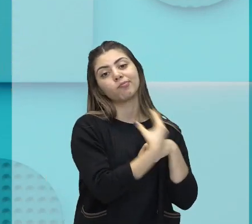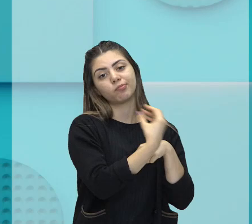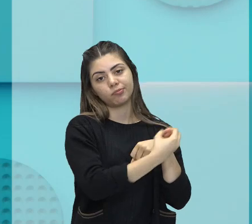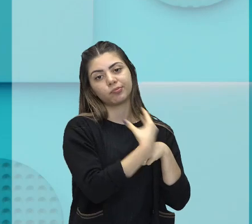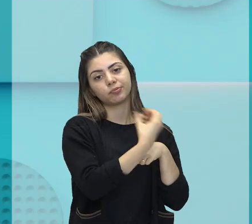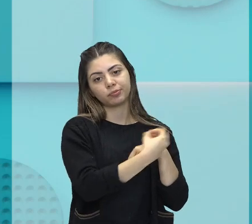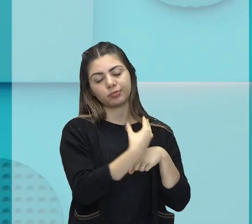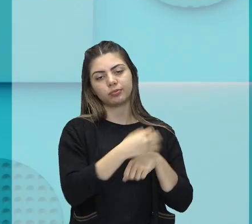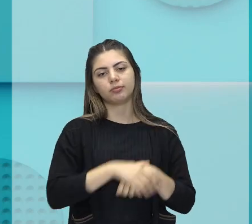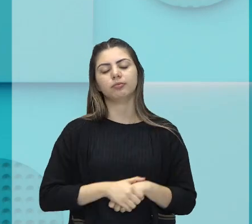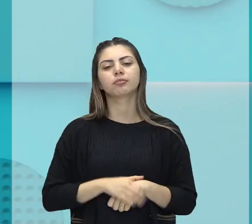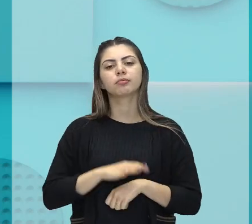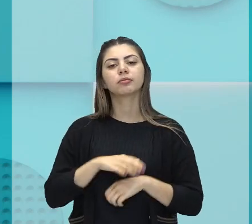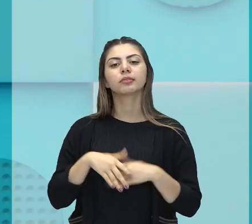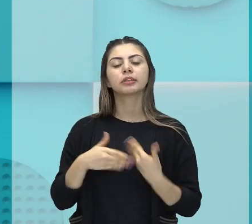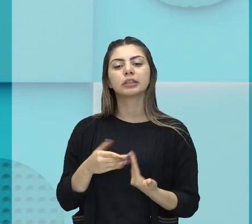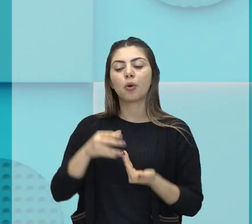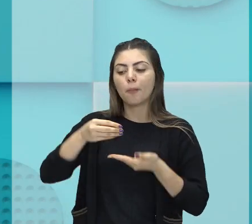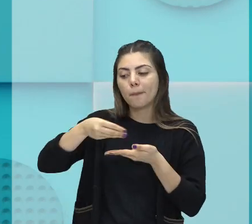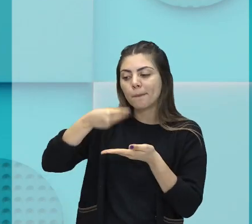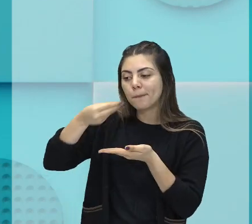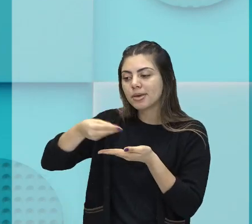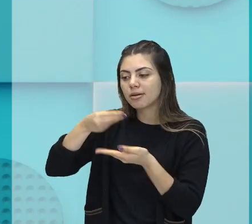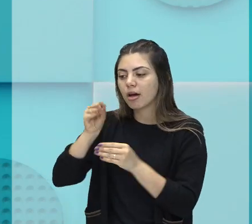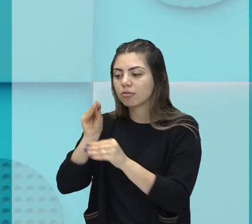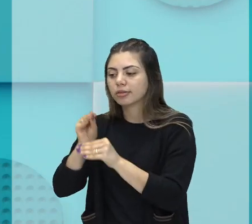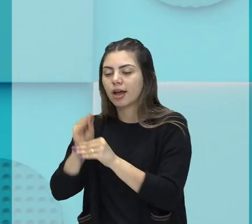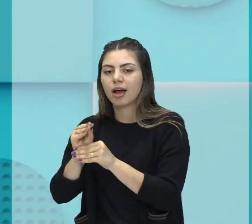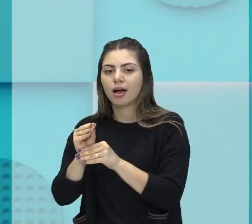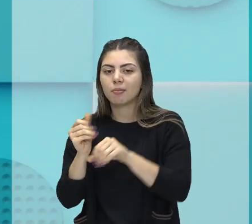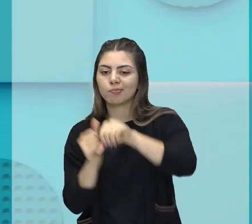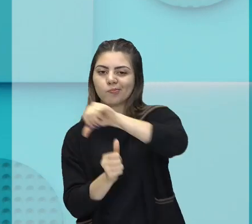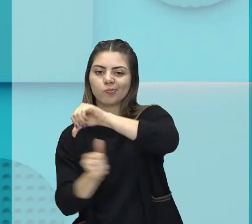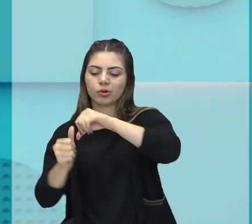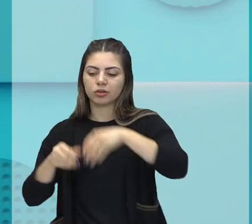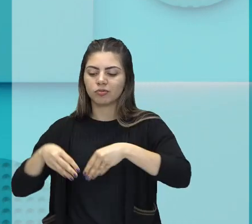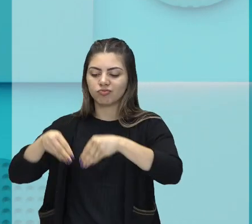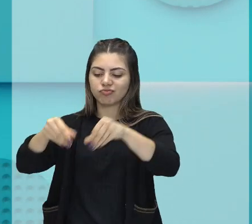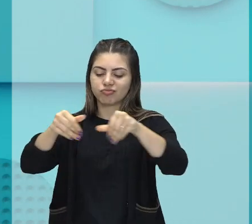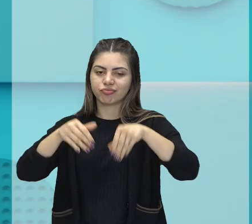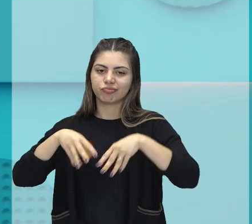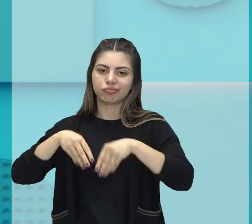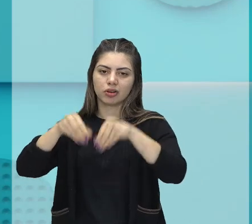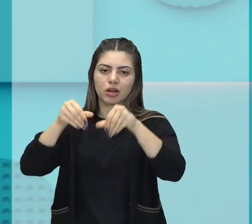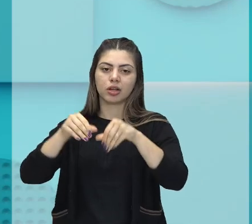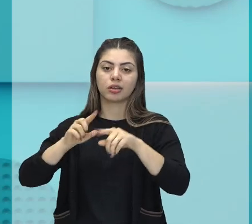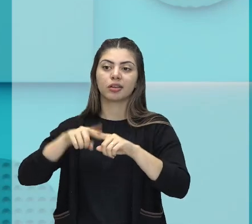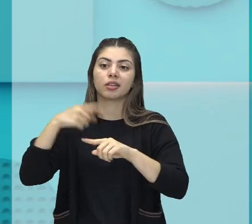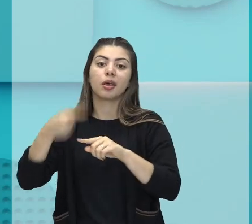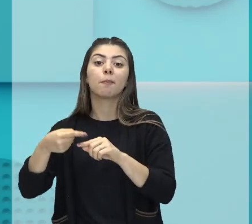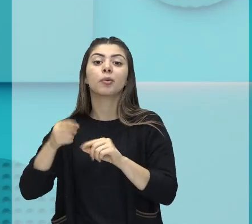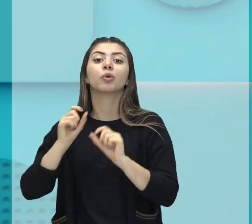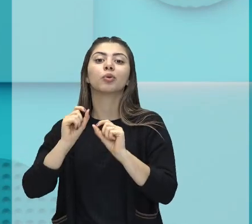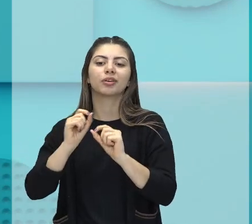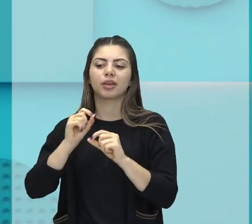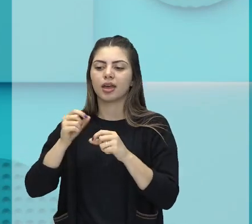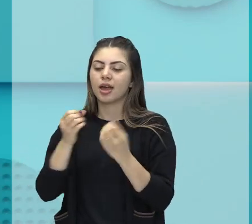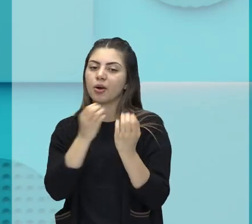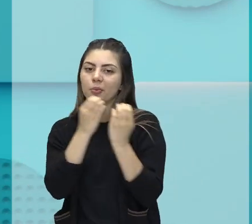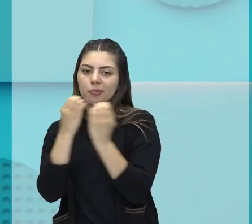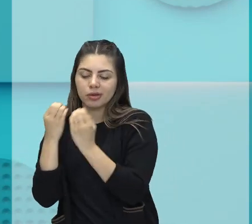marido, passando do mingau para o farelo e, por fim, apenas o milho. Apesar